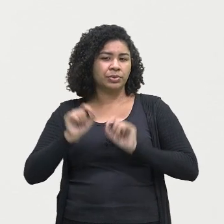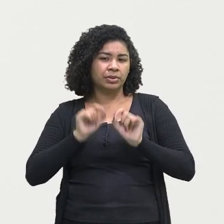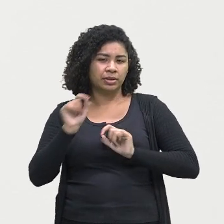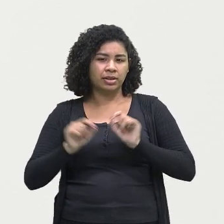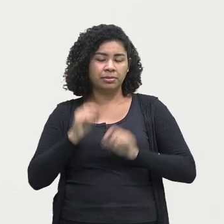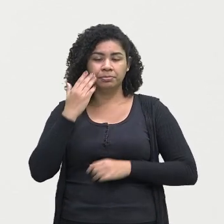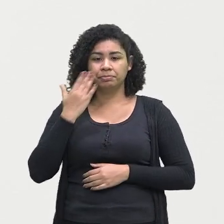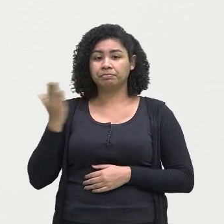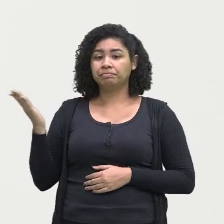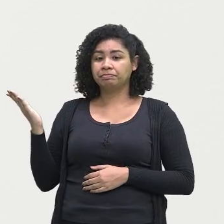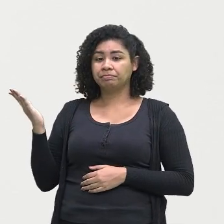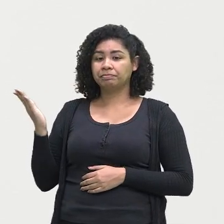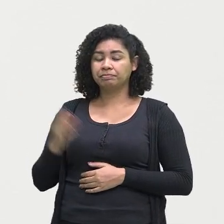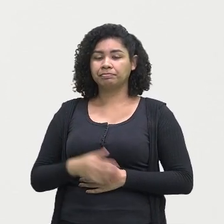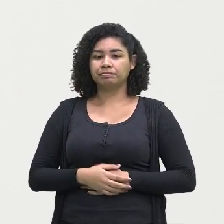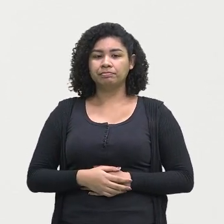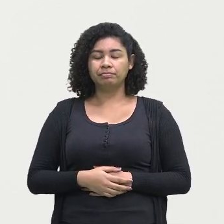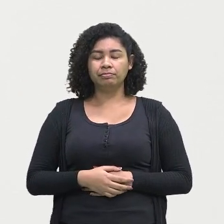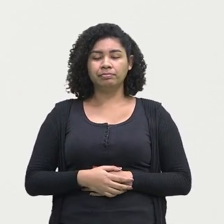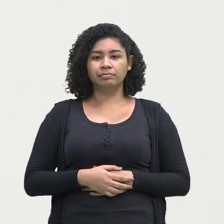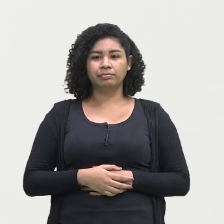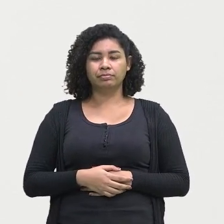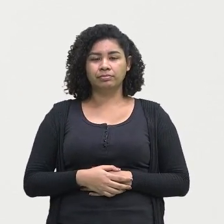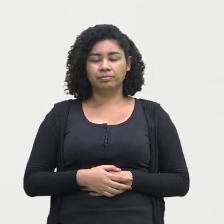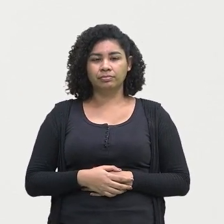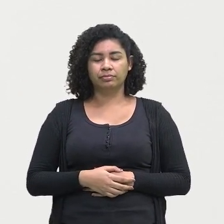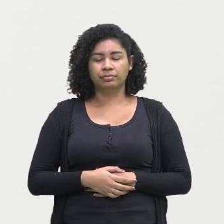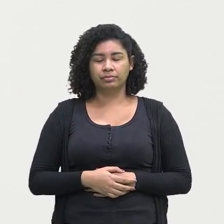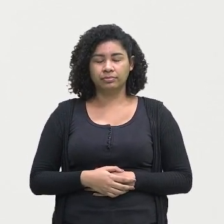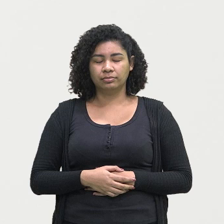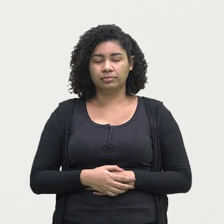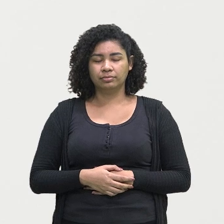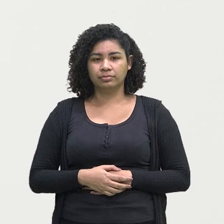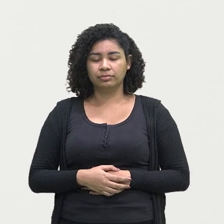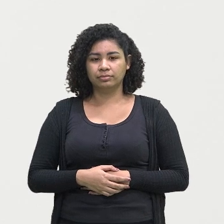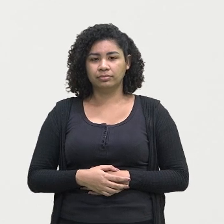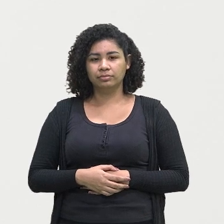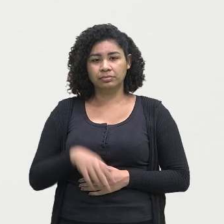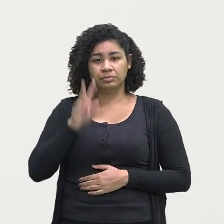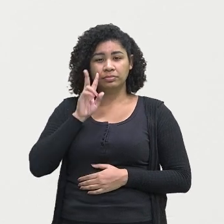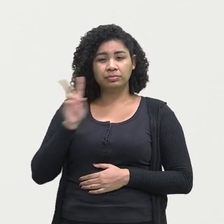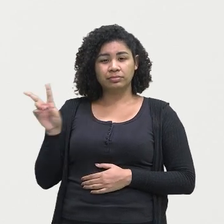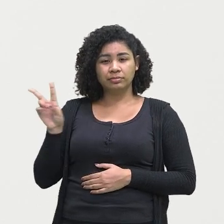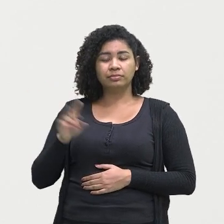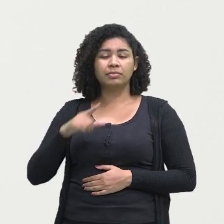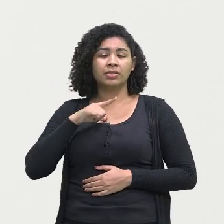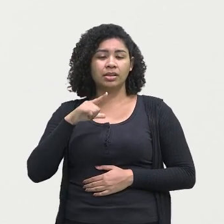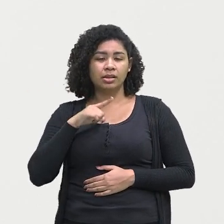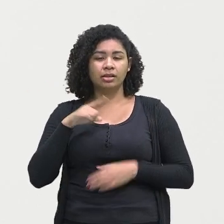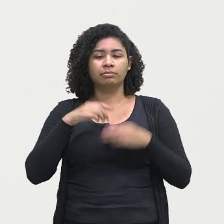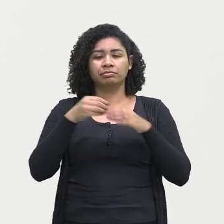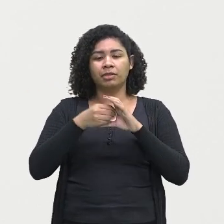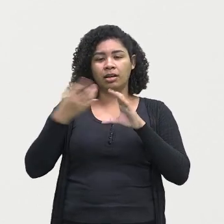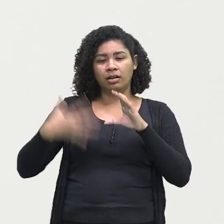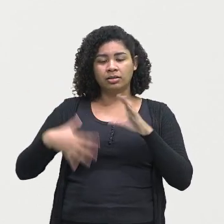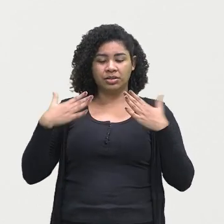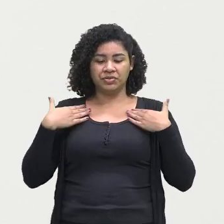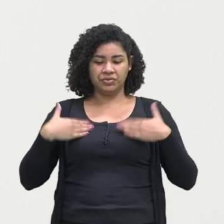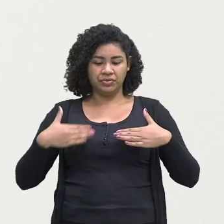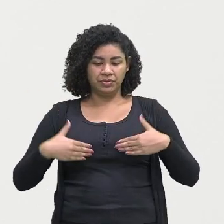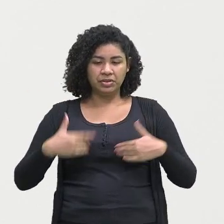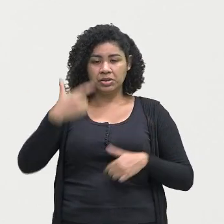rapidinho. Então tá. Então, essa daí, os aspectos são físicos e